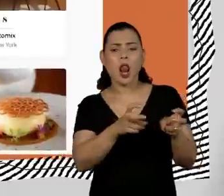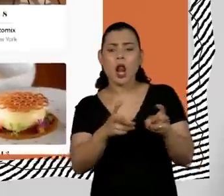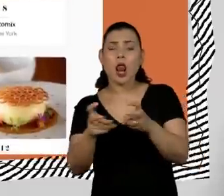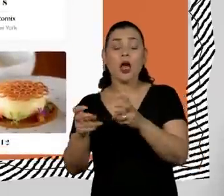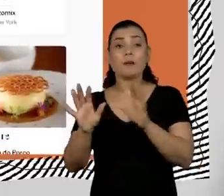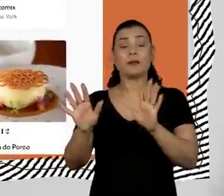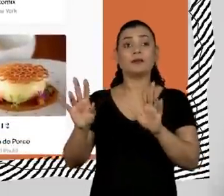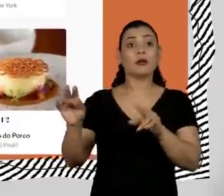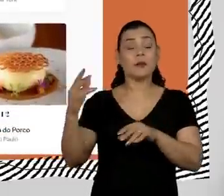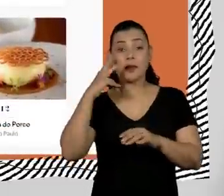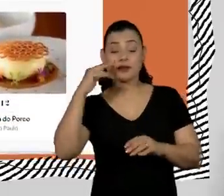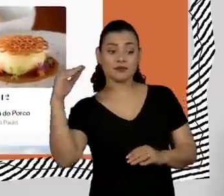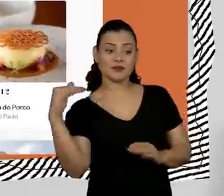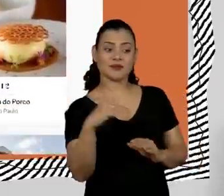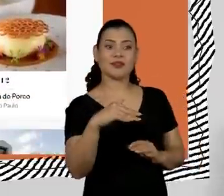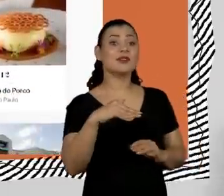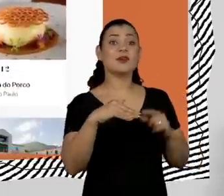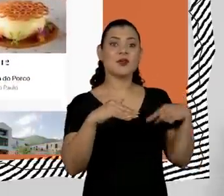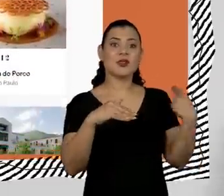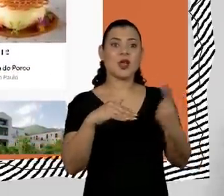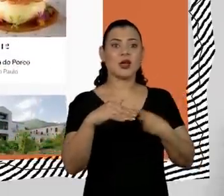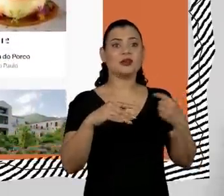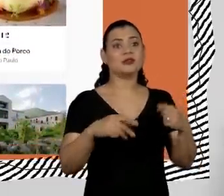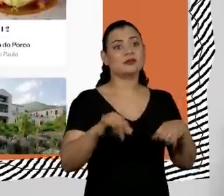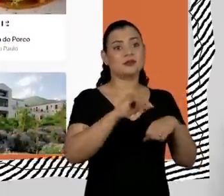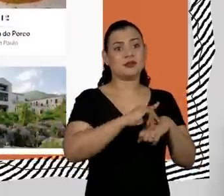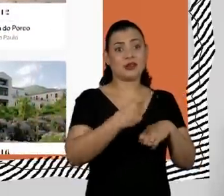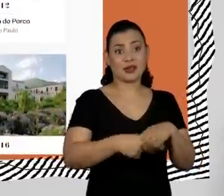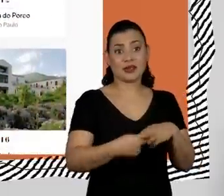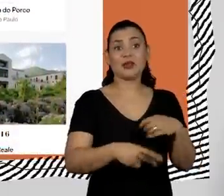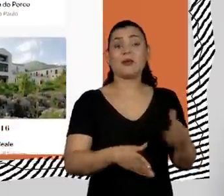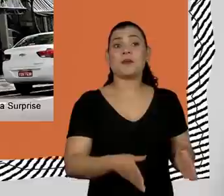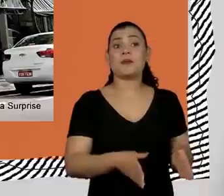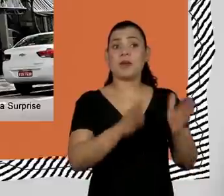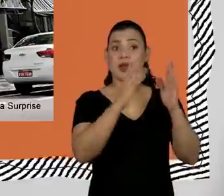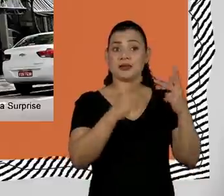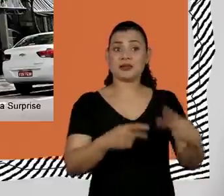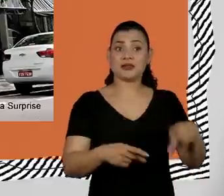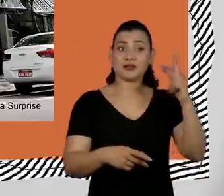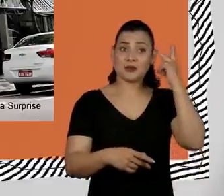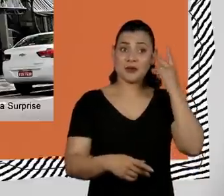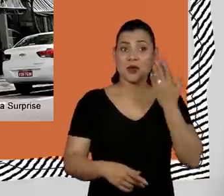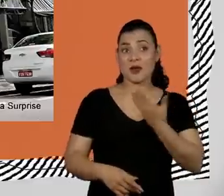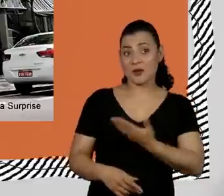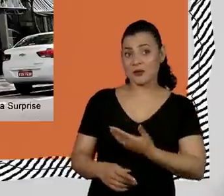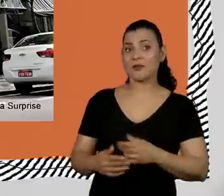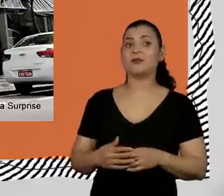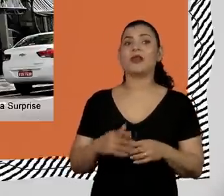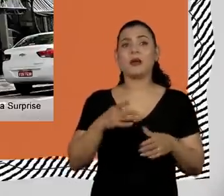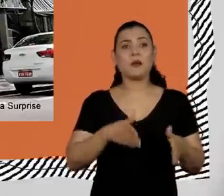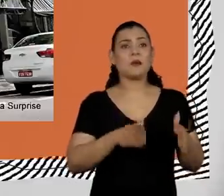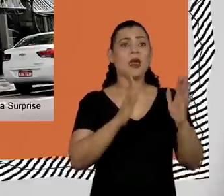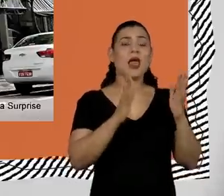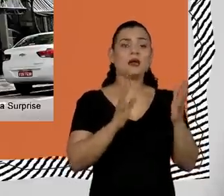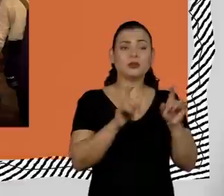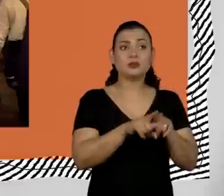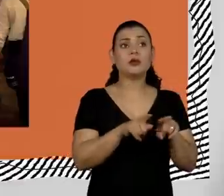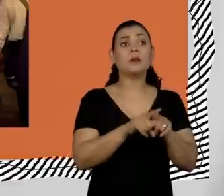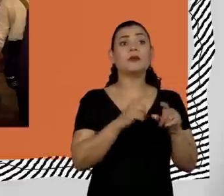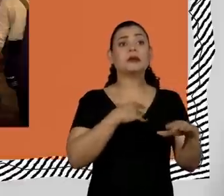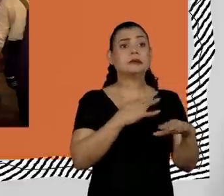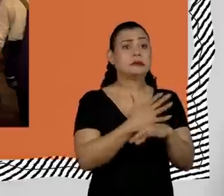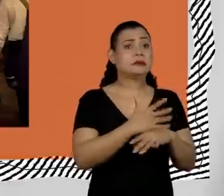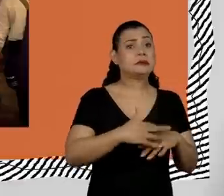nos olhou né ficar muito Improvável num prédio né totalmente suíte né